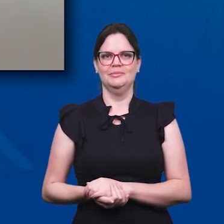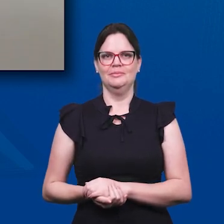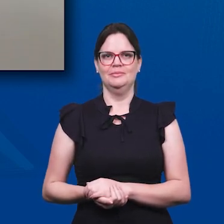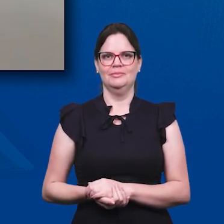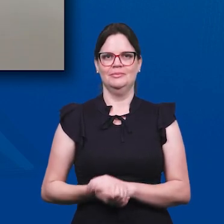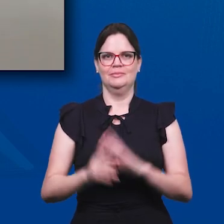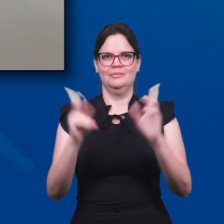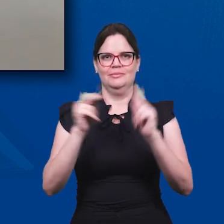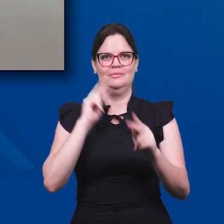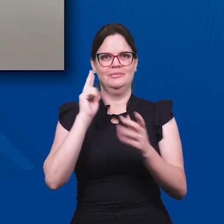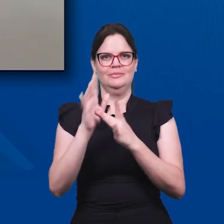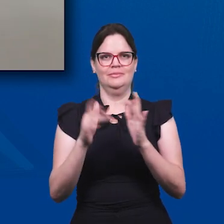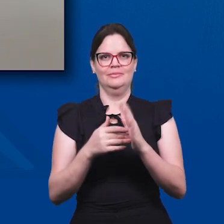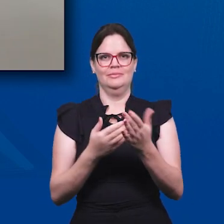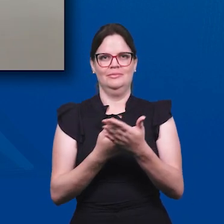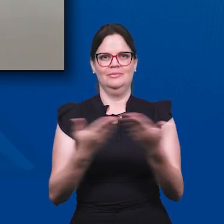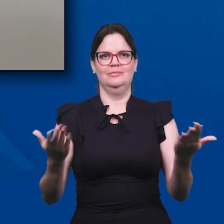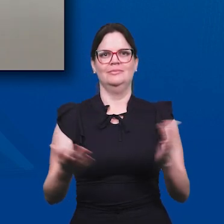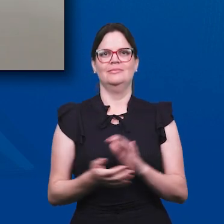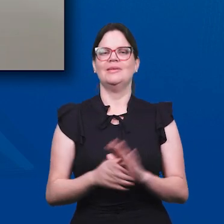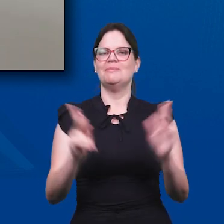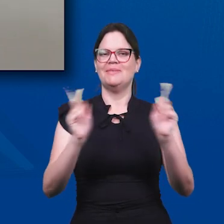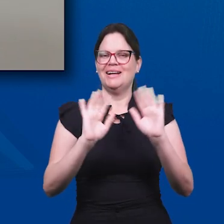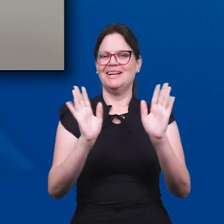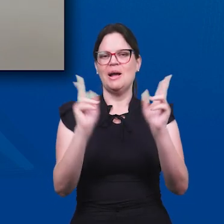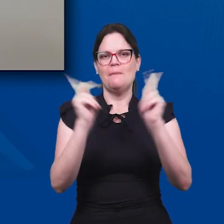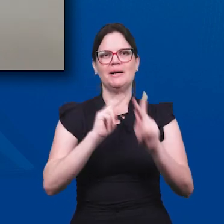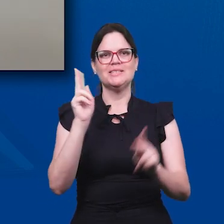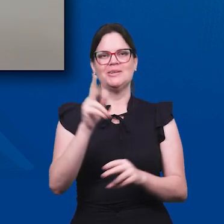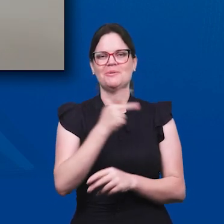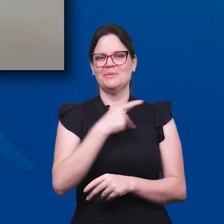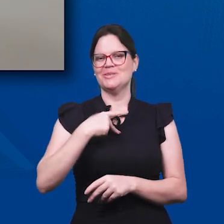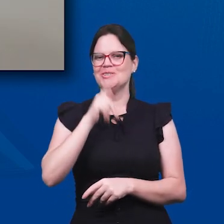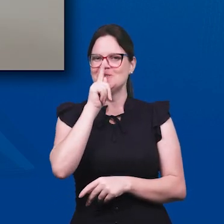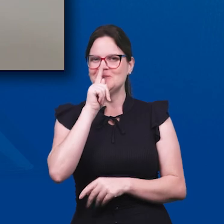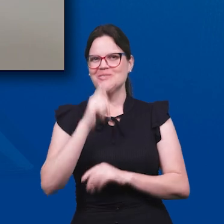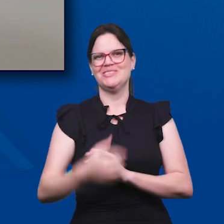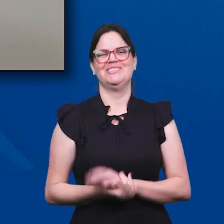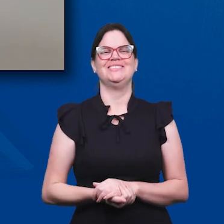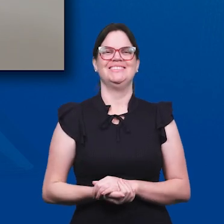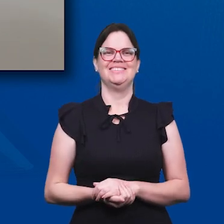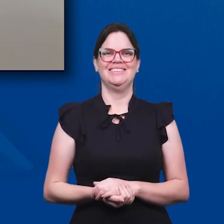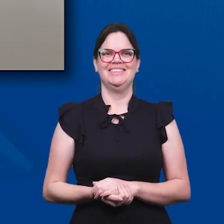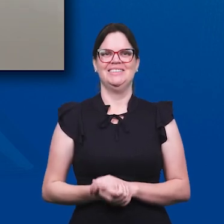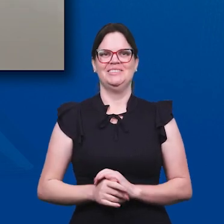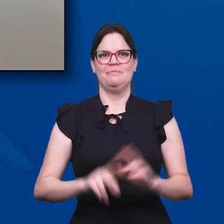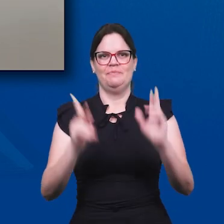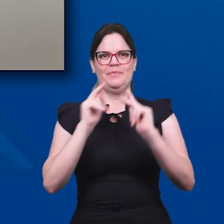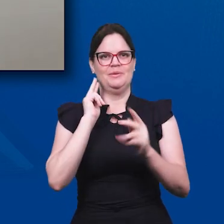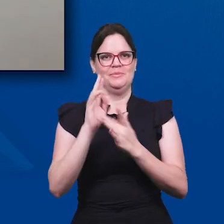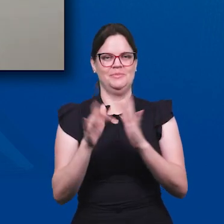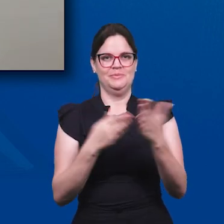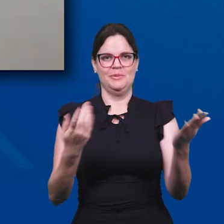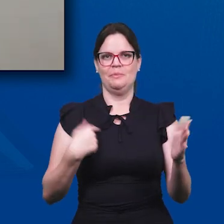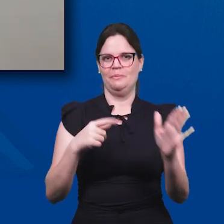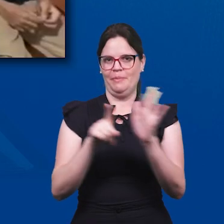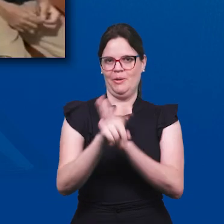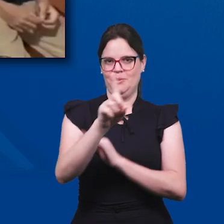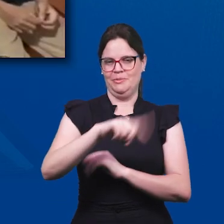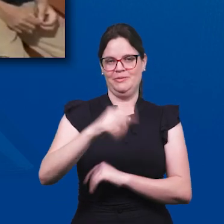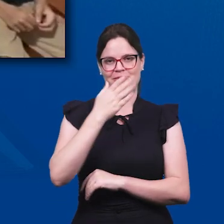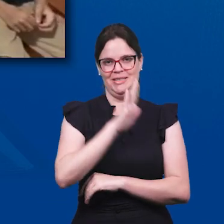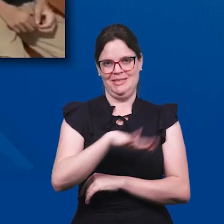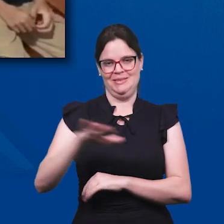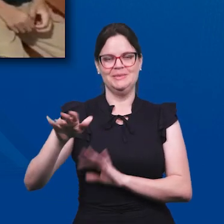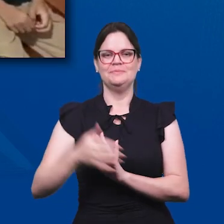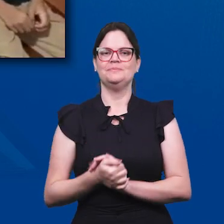Amém? A paz do Senhor Jesus. A paz do Benedito. Amém. Paz do Senhor. A